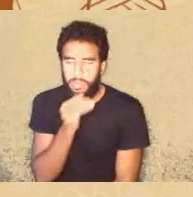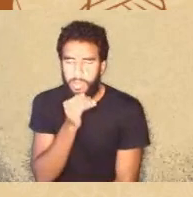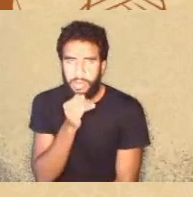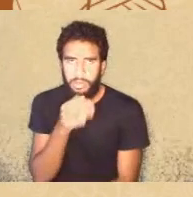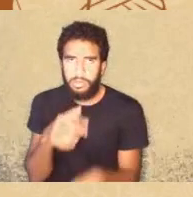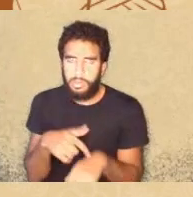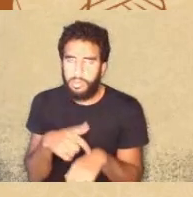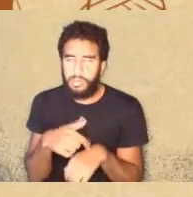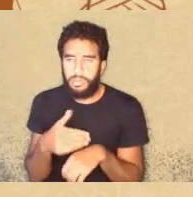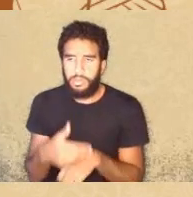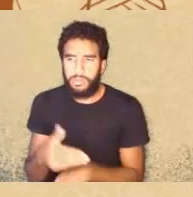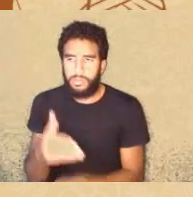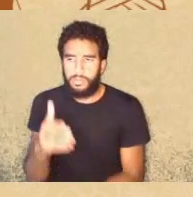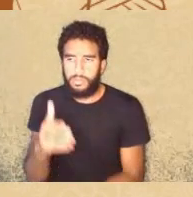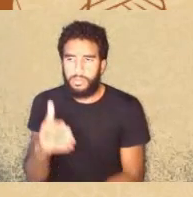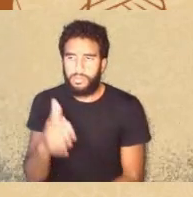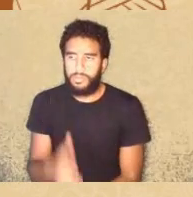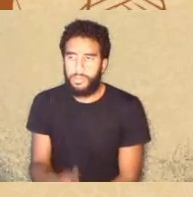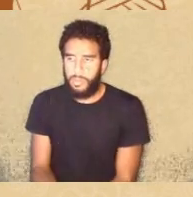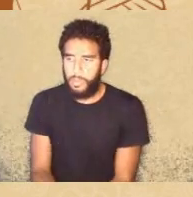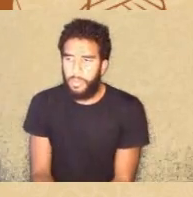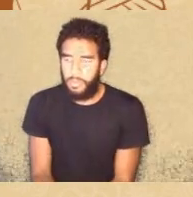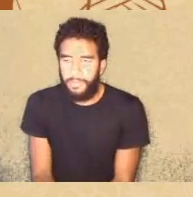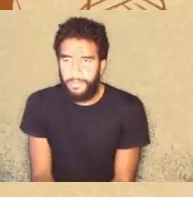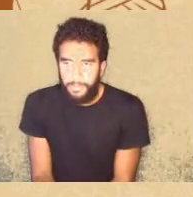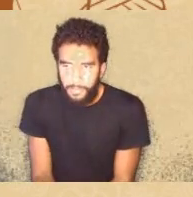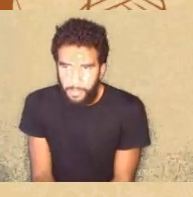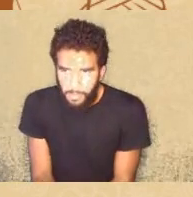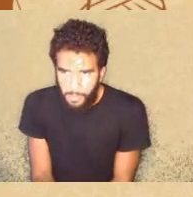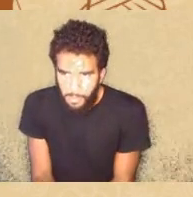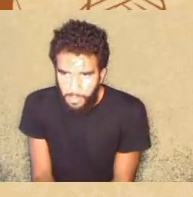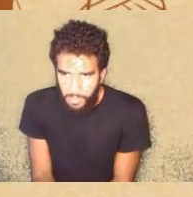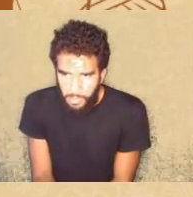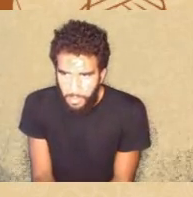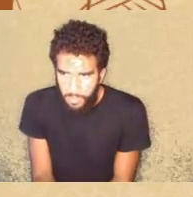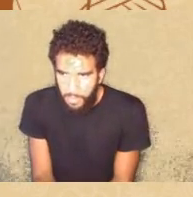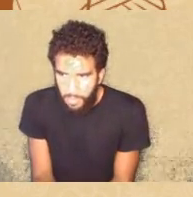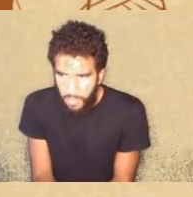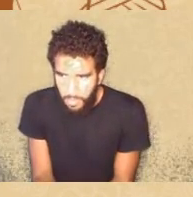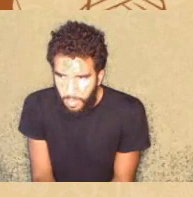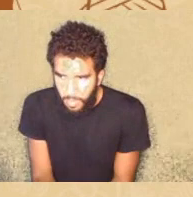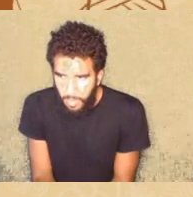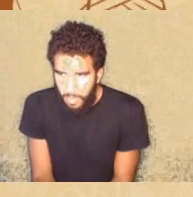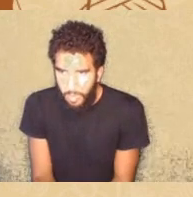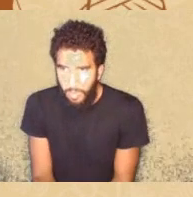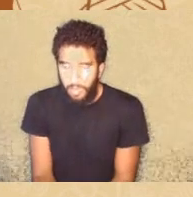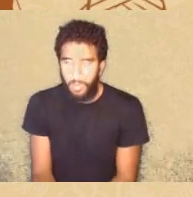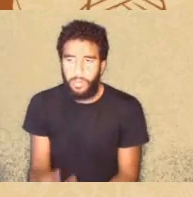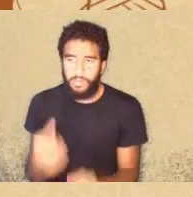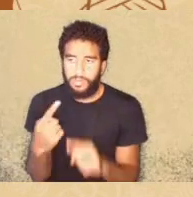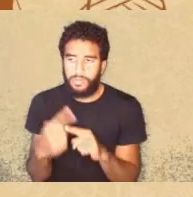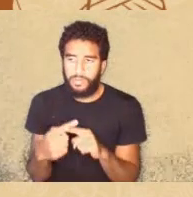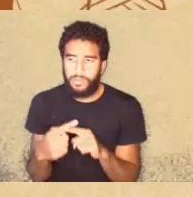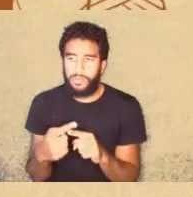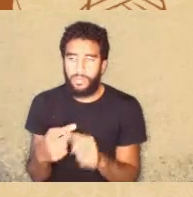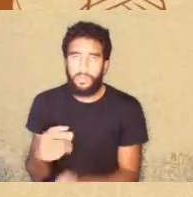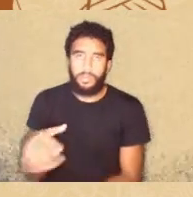de ações afirmativas, de que as pessoas possam, por conta... Né, a população, né, o grupo, a multidão,